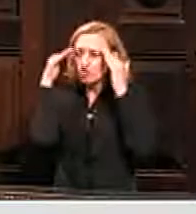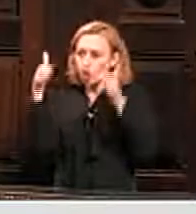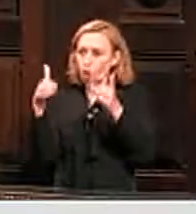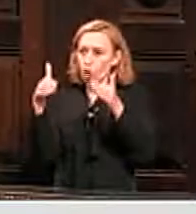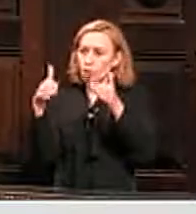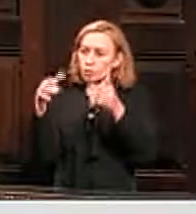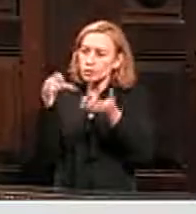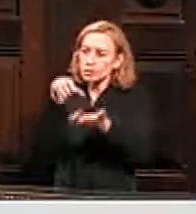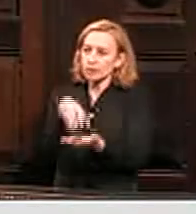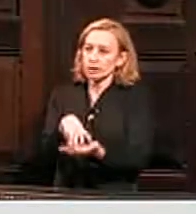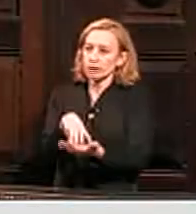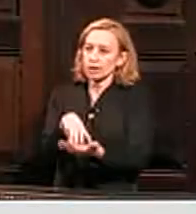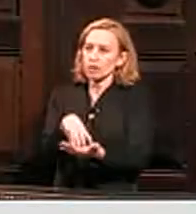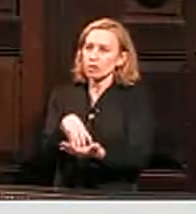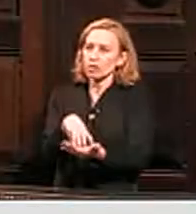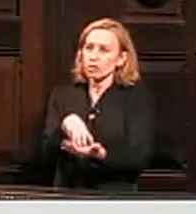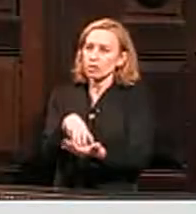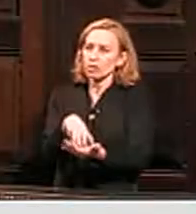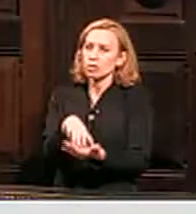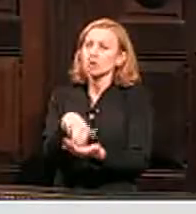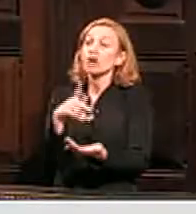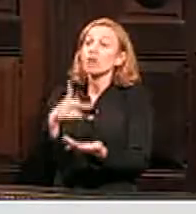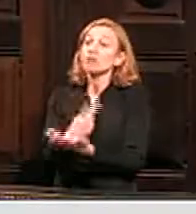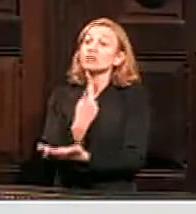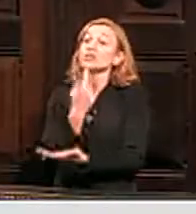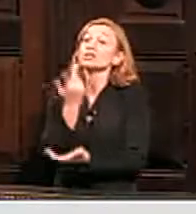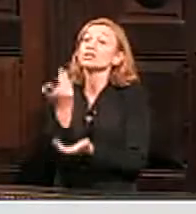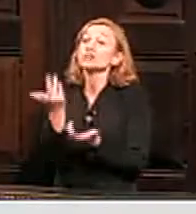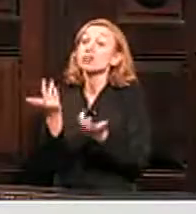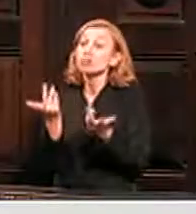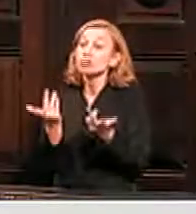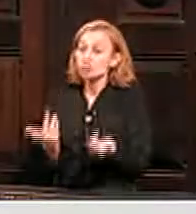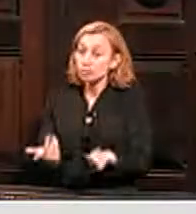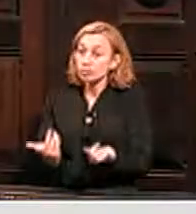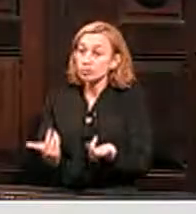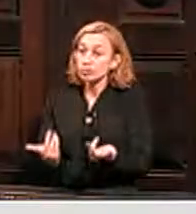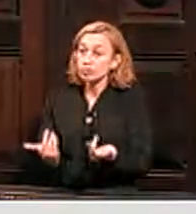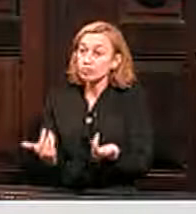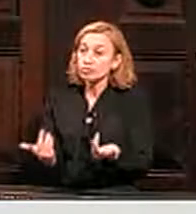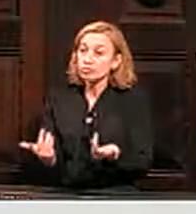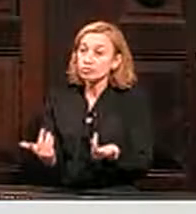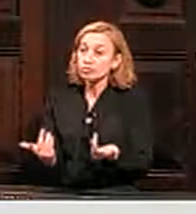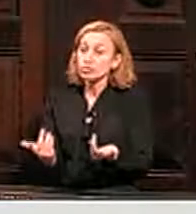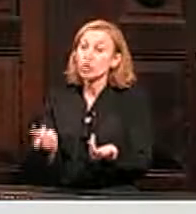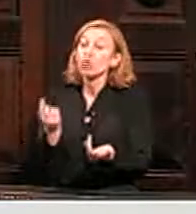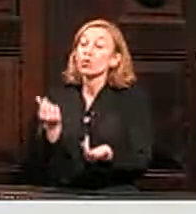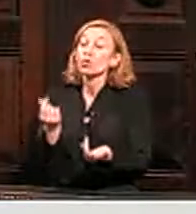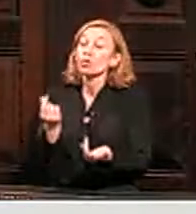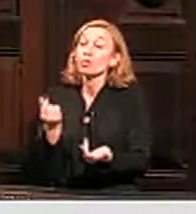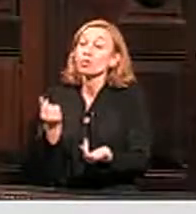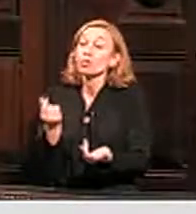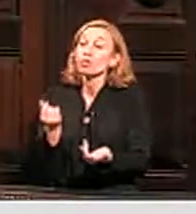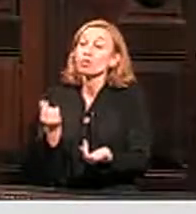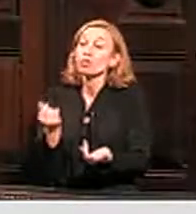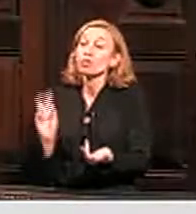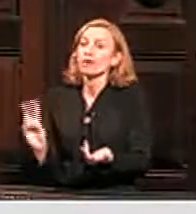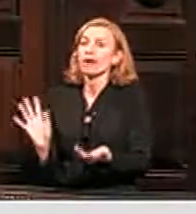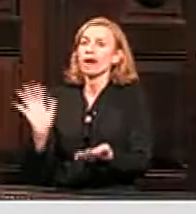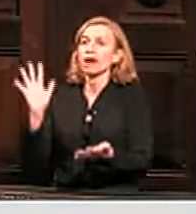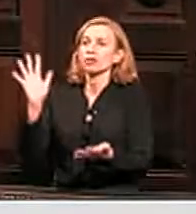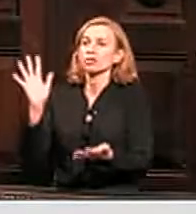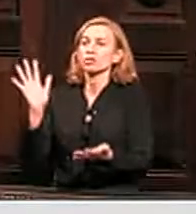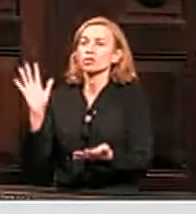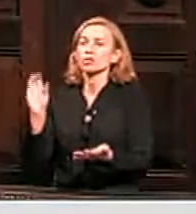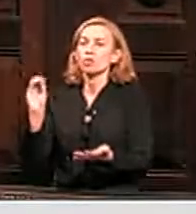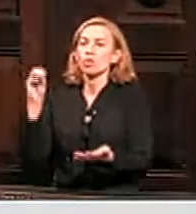ponto nevrálgico que desencadeou essas mobilizações? O preço dos combustíveis. Desde que